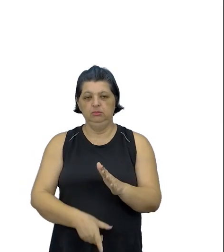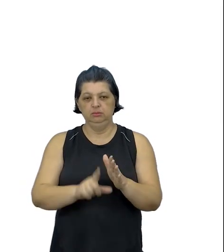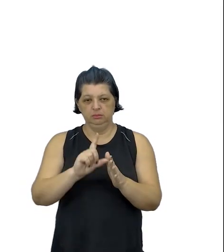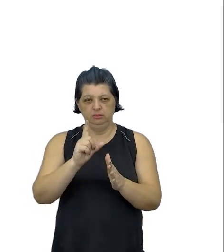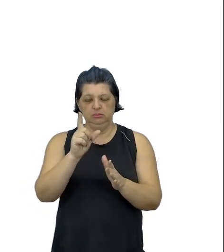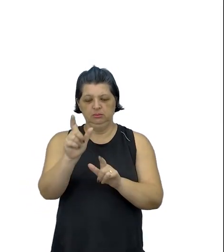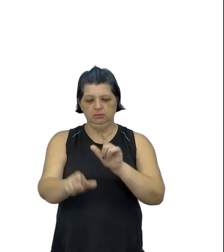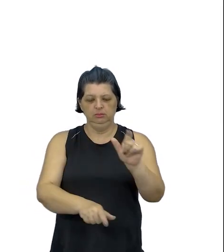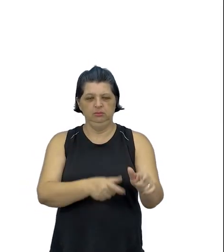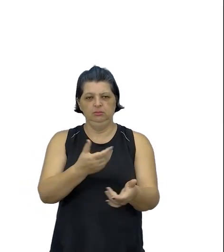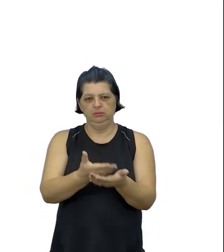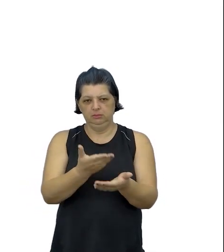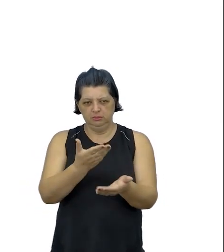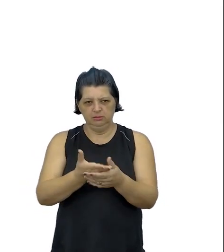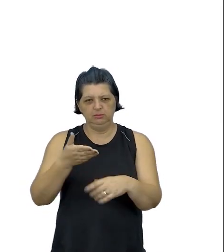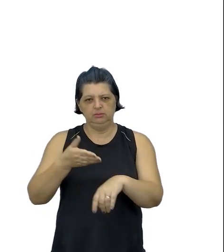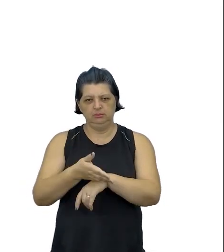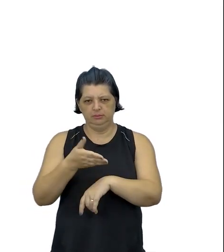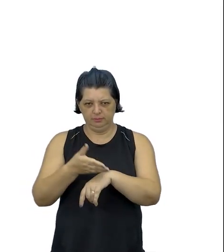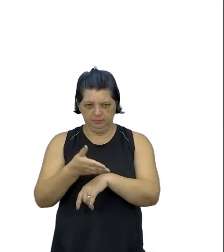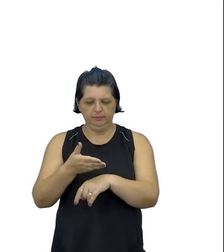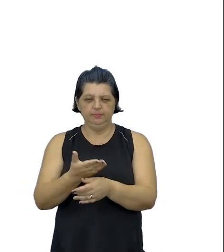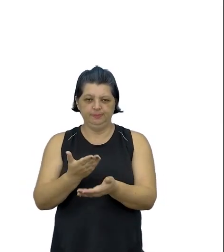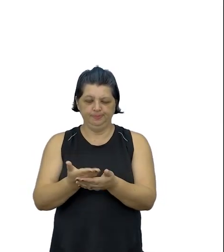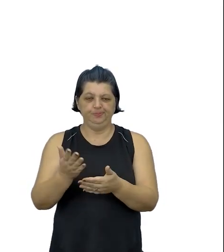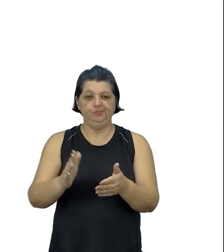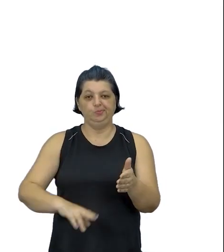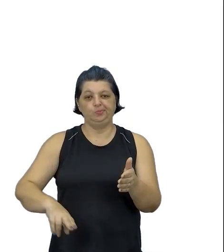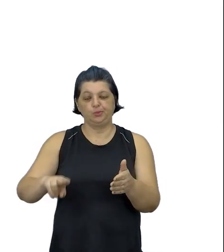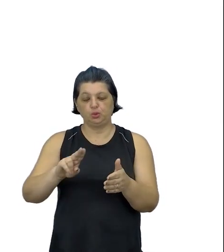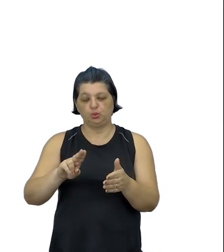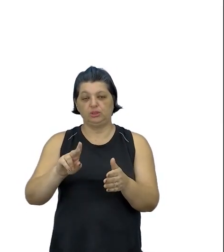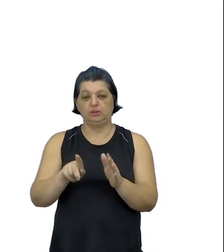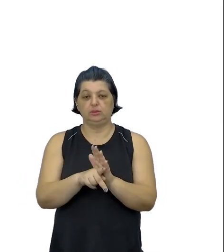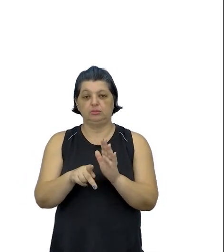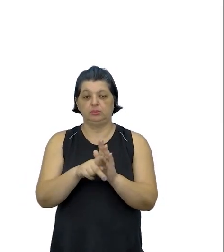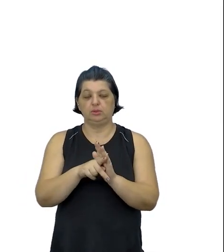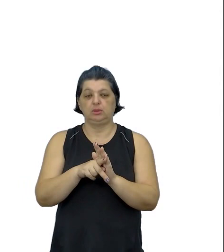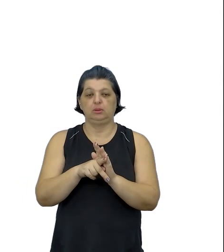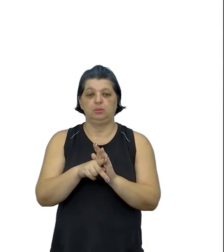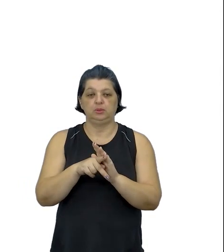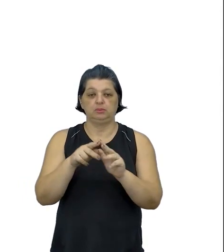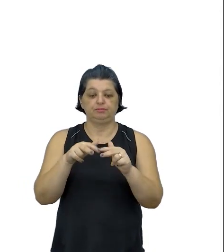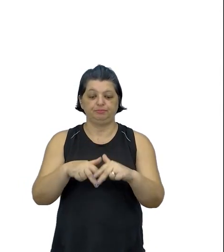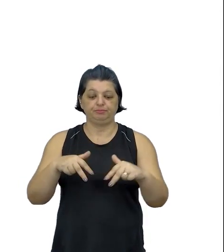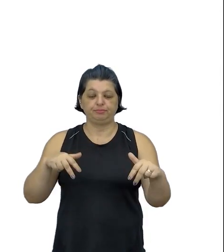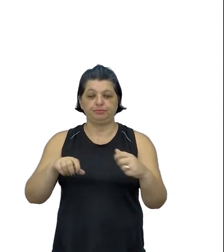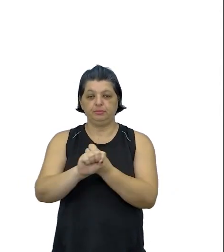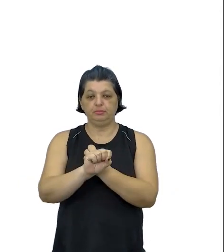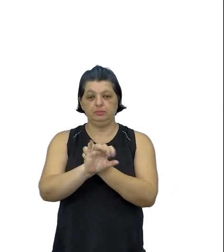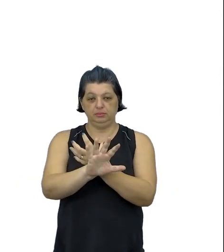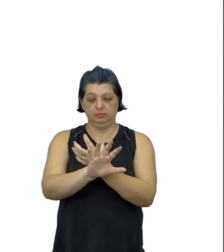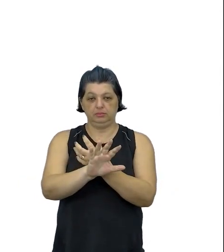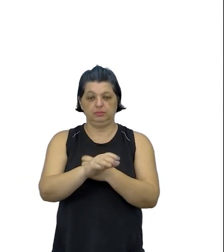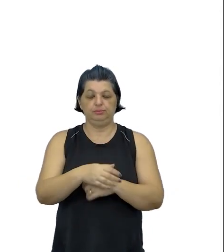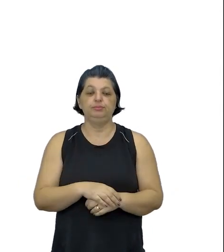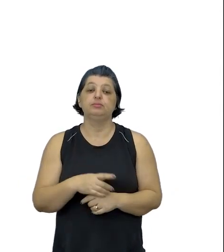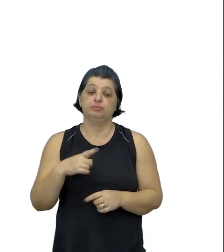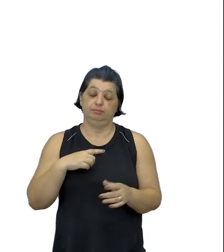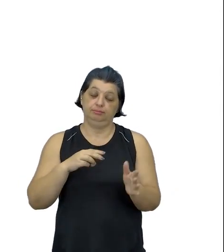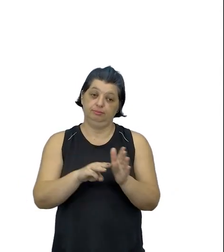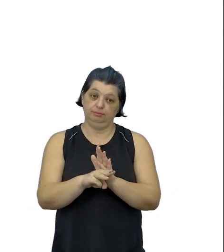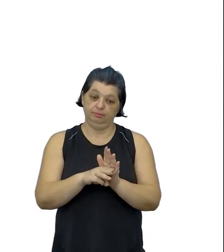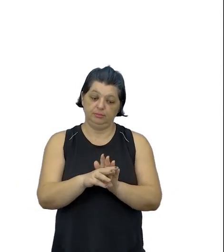aula, utilizando os ambientes virtuais de aprendizagem. Trata-se de uma metodologia que exige